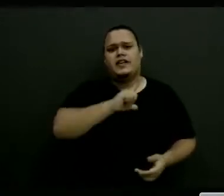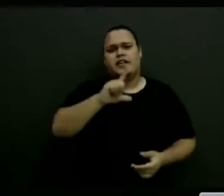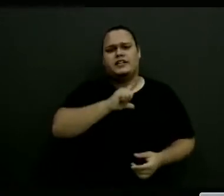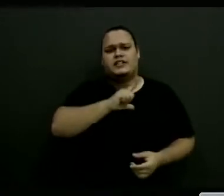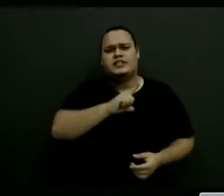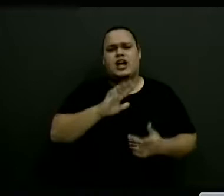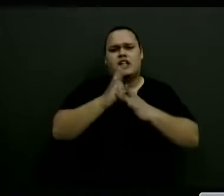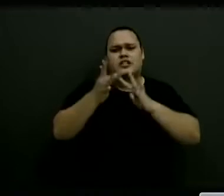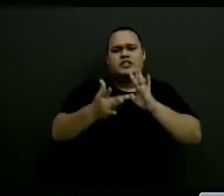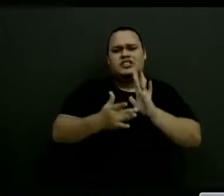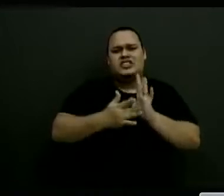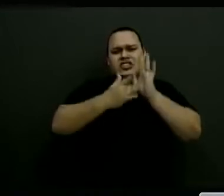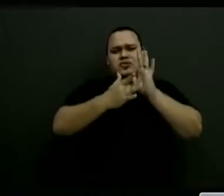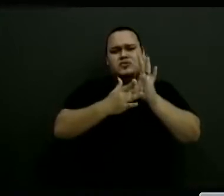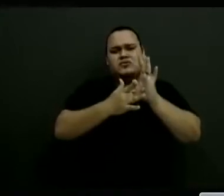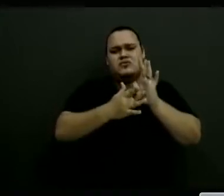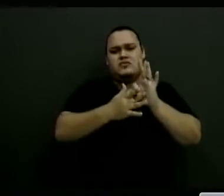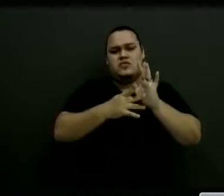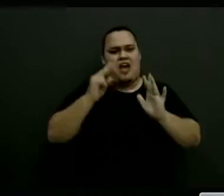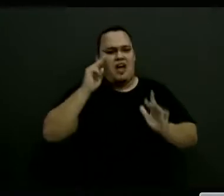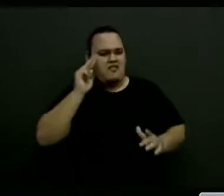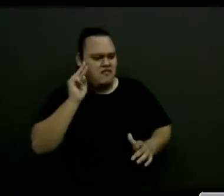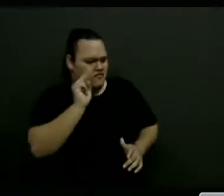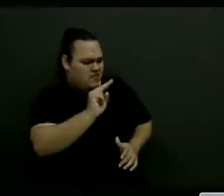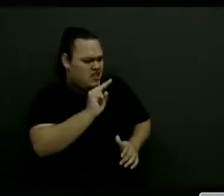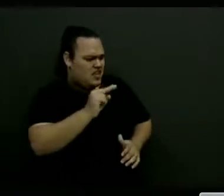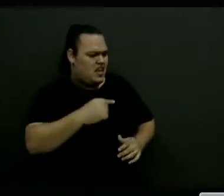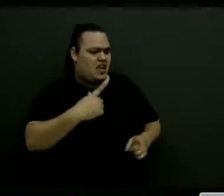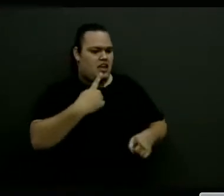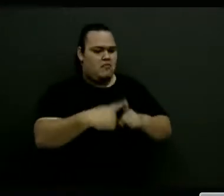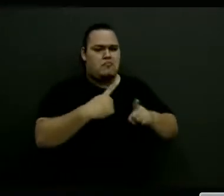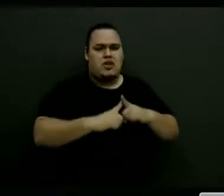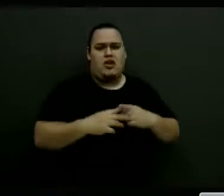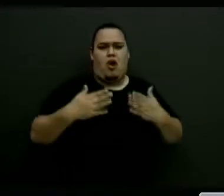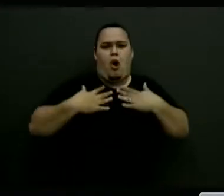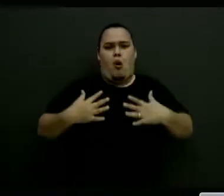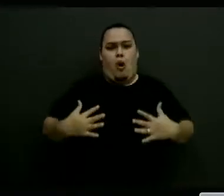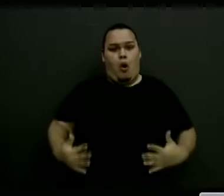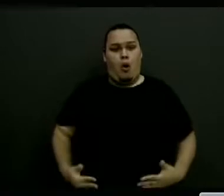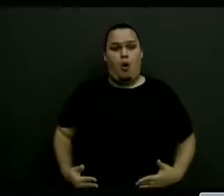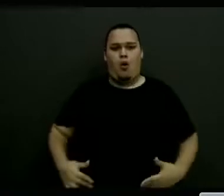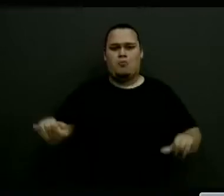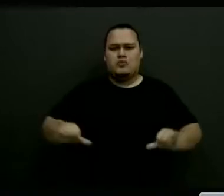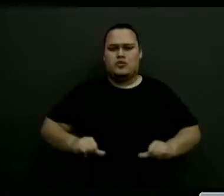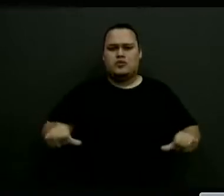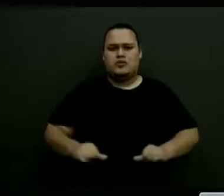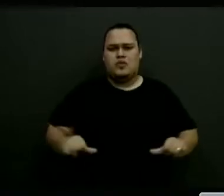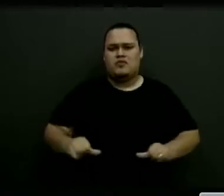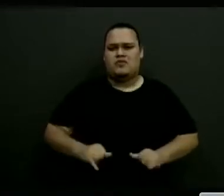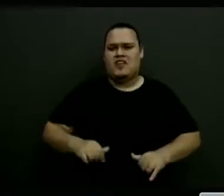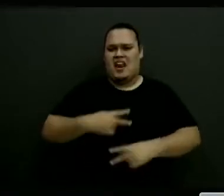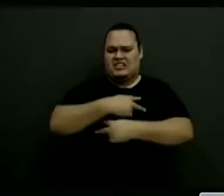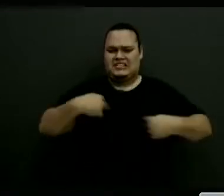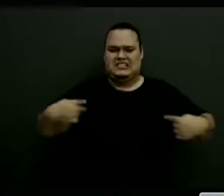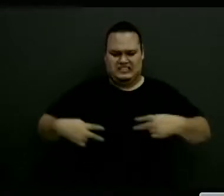algumas glândulas sudorípedas se romperam por causa da tremenda